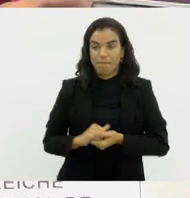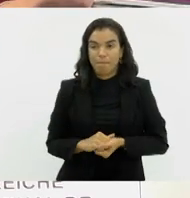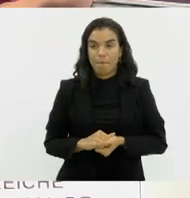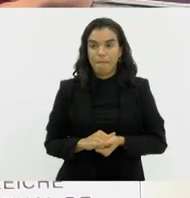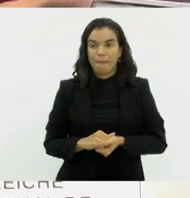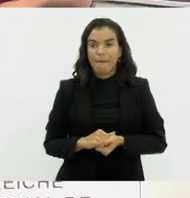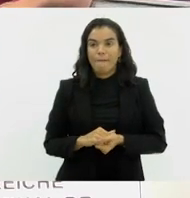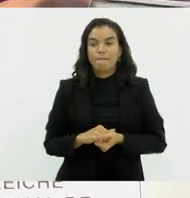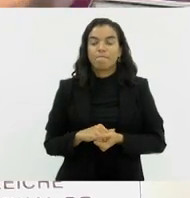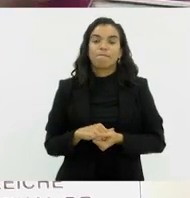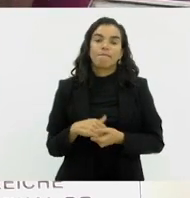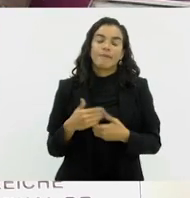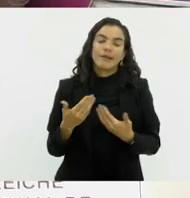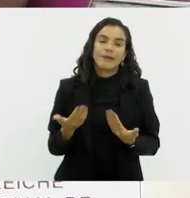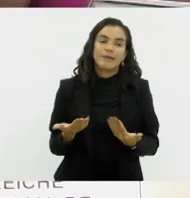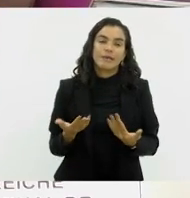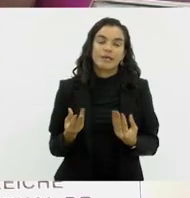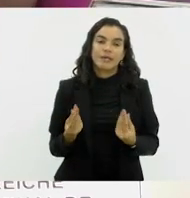muito